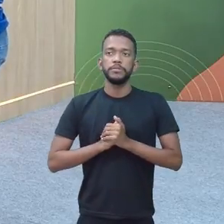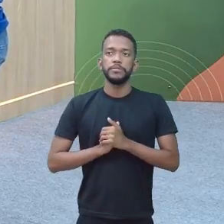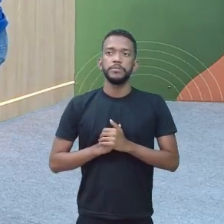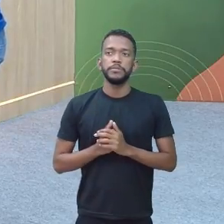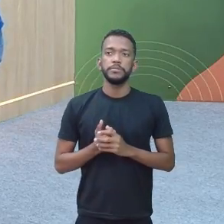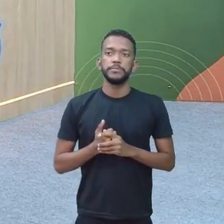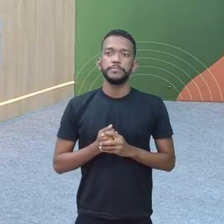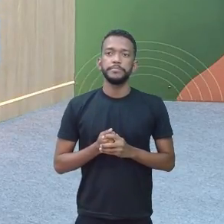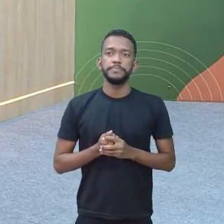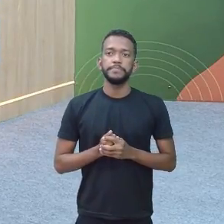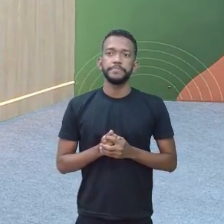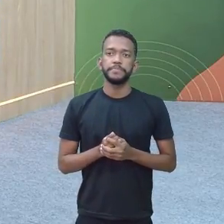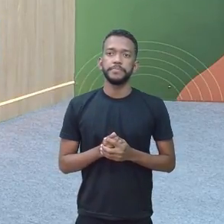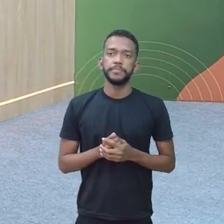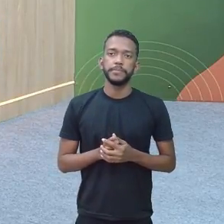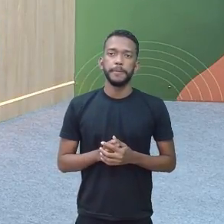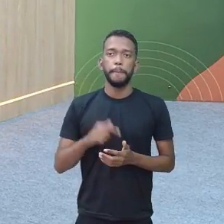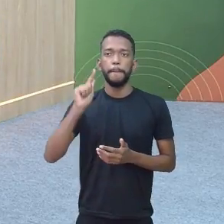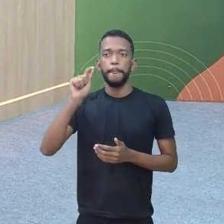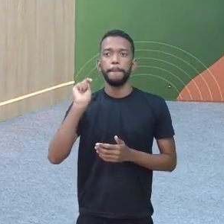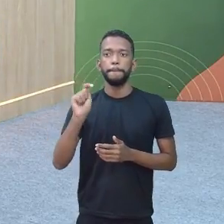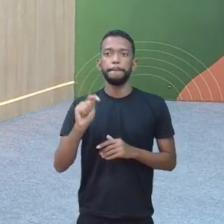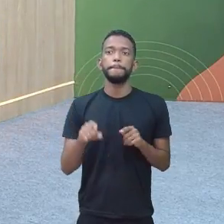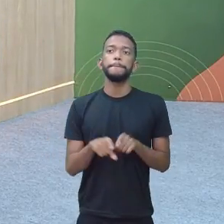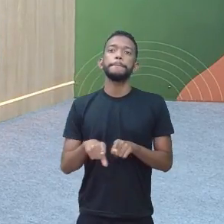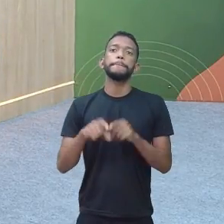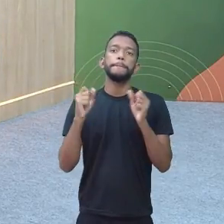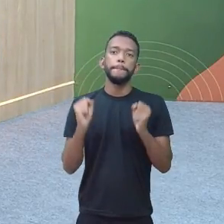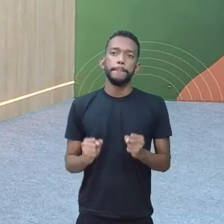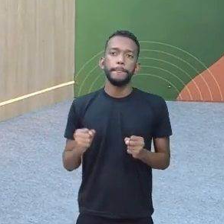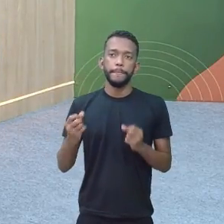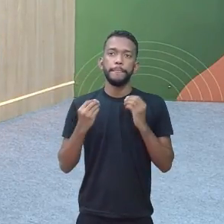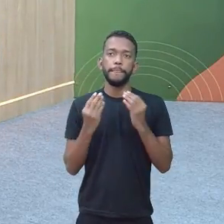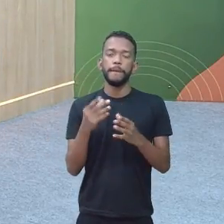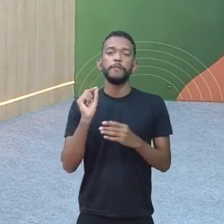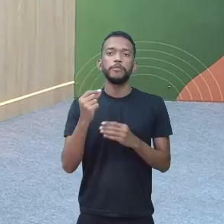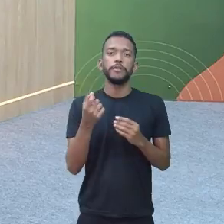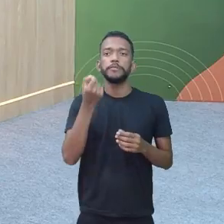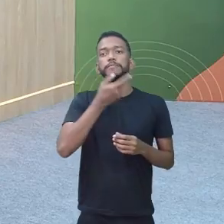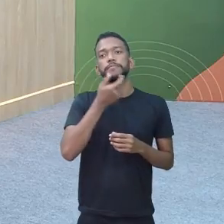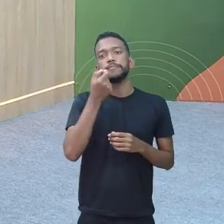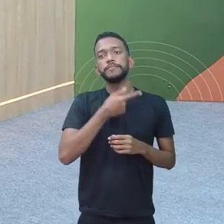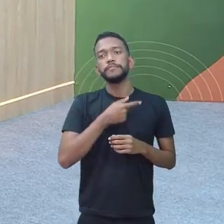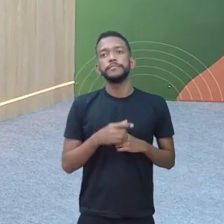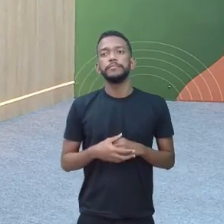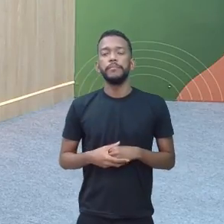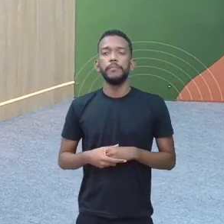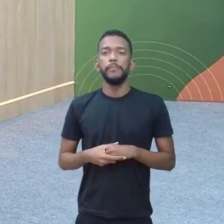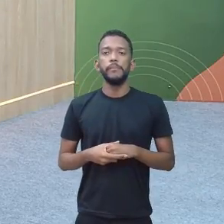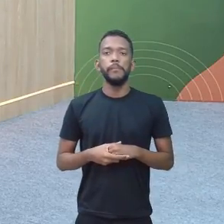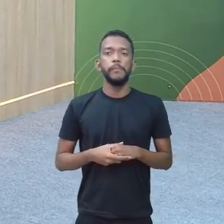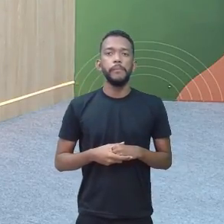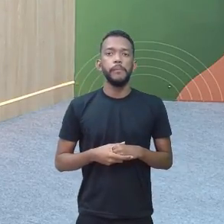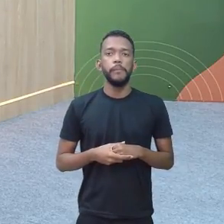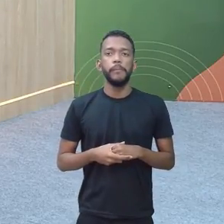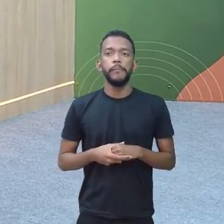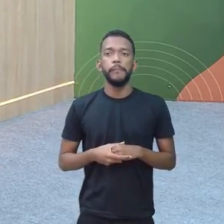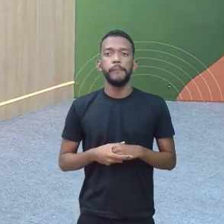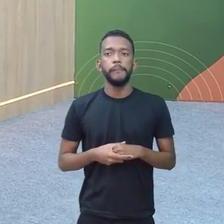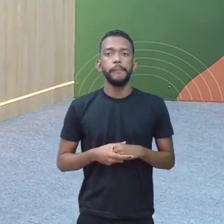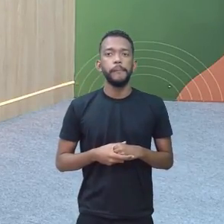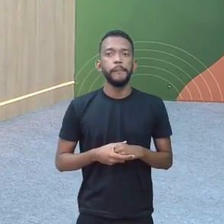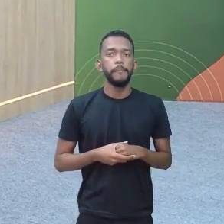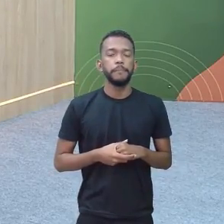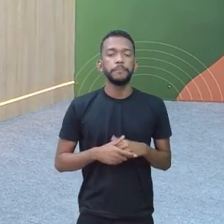E aí, a pontuação. A pontuação, ela também pode trazer humor ao texto, tá certo? Muitas vezes ela aparece de